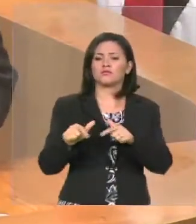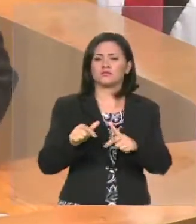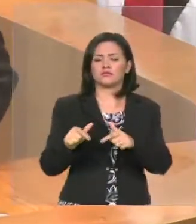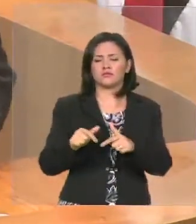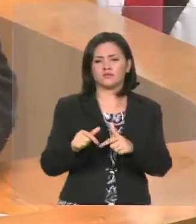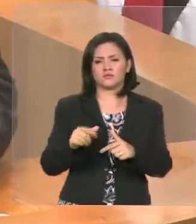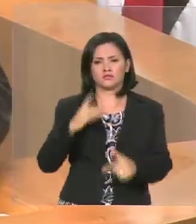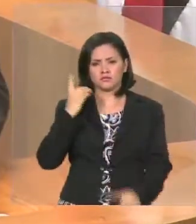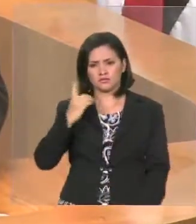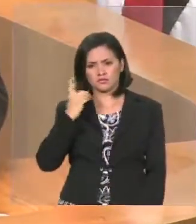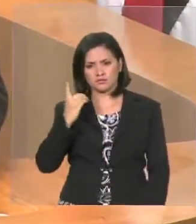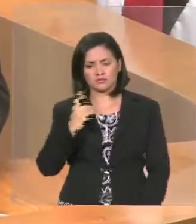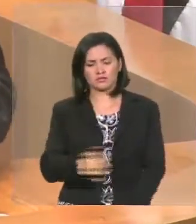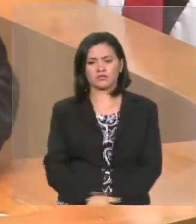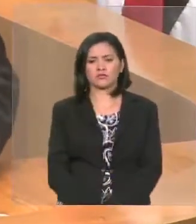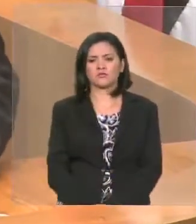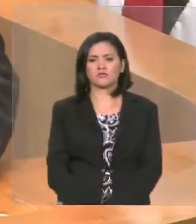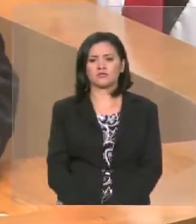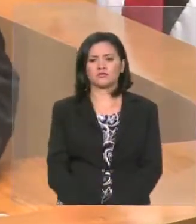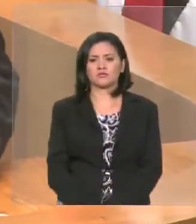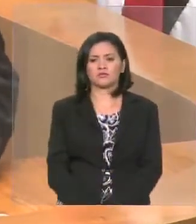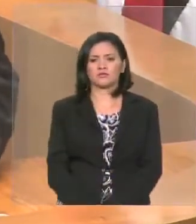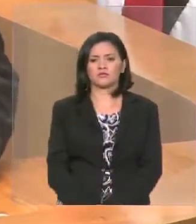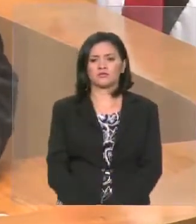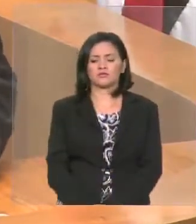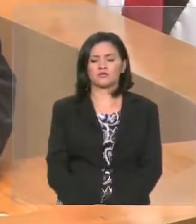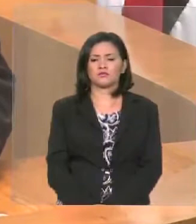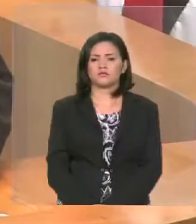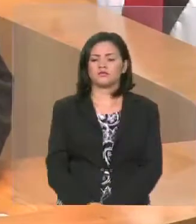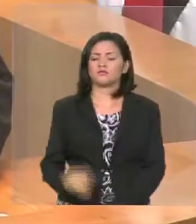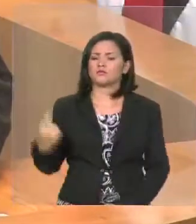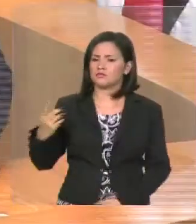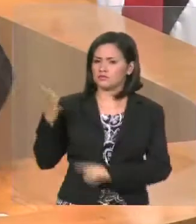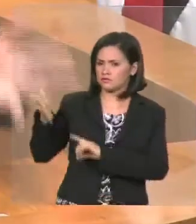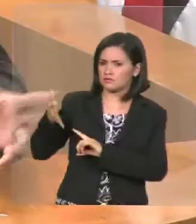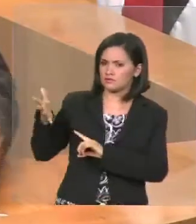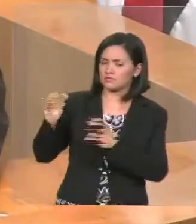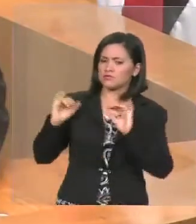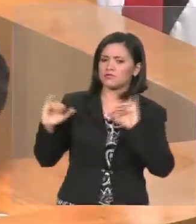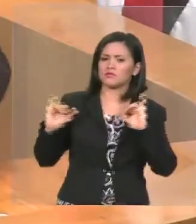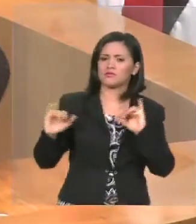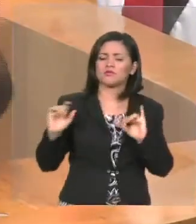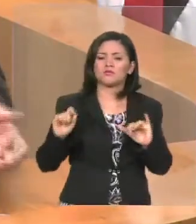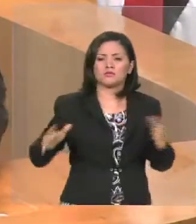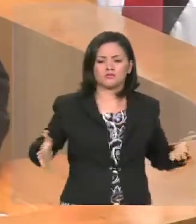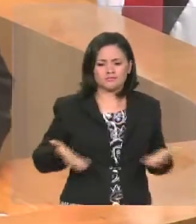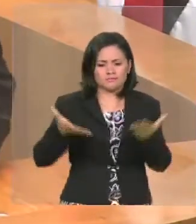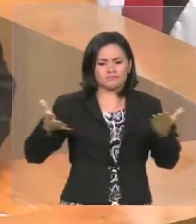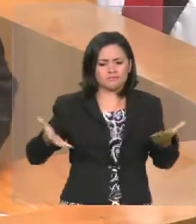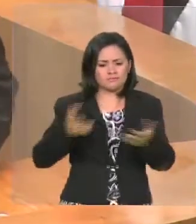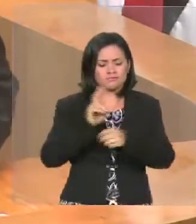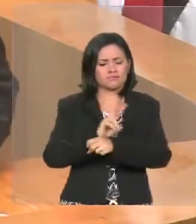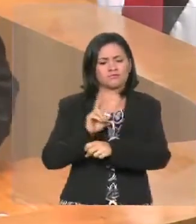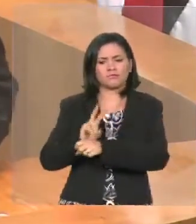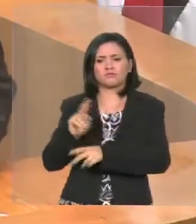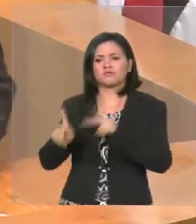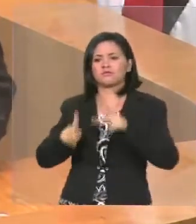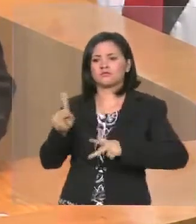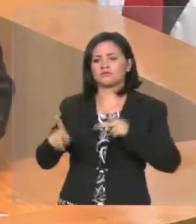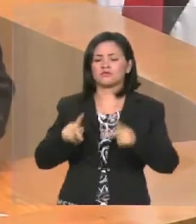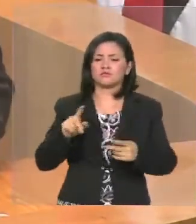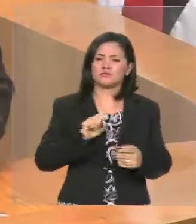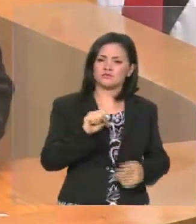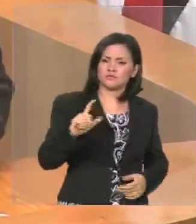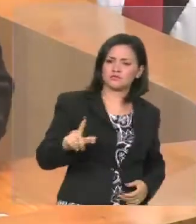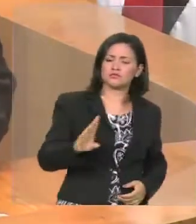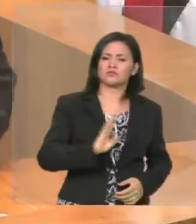Fiz nessa tribuna um instrumento de defesa do povo, não só de São Luís, mas de Imperatriz, de Bacabal, de todo o Estado